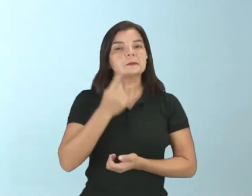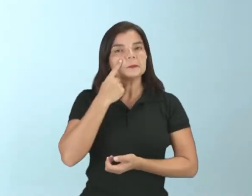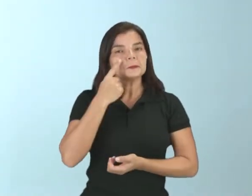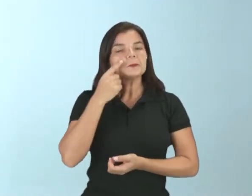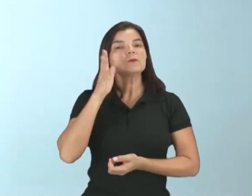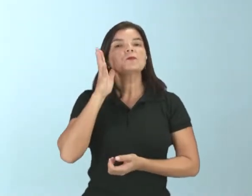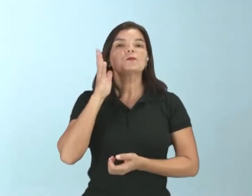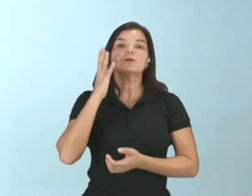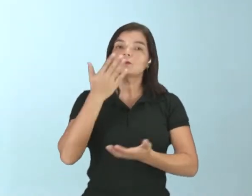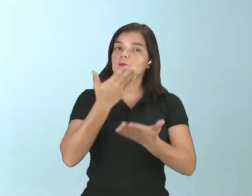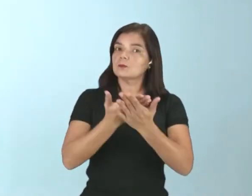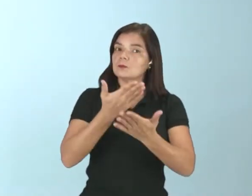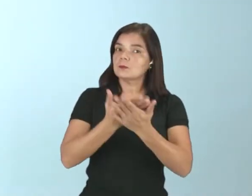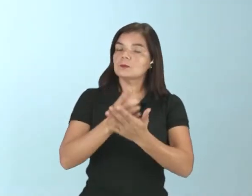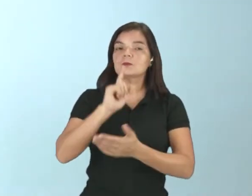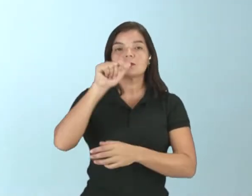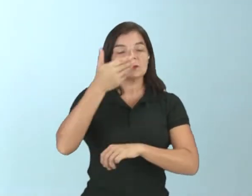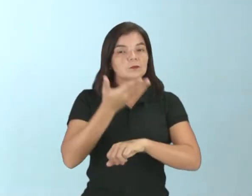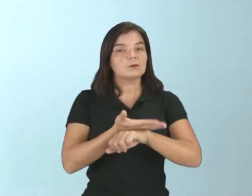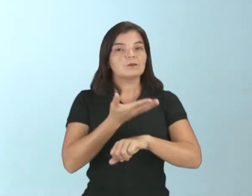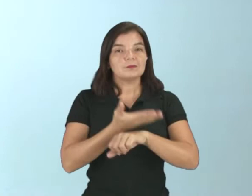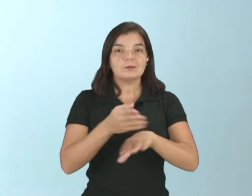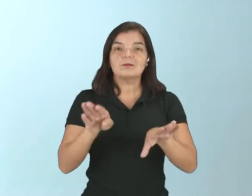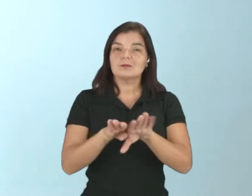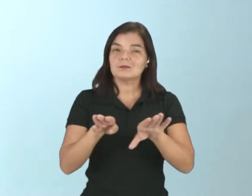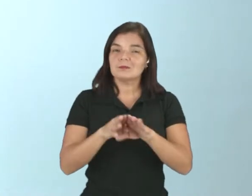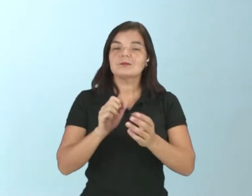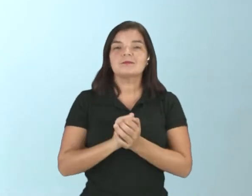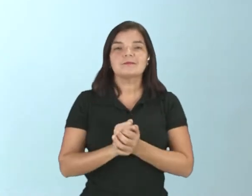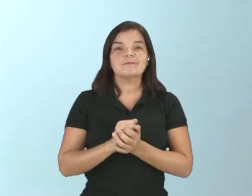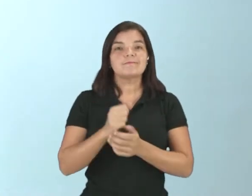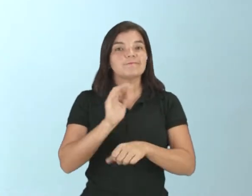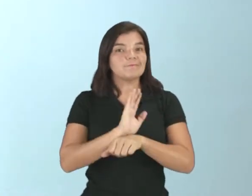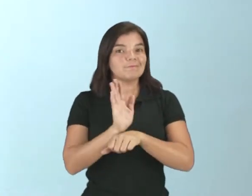pode rever esta e outras aulas e acompanhar tudo por